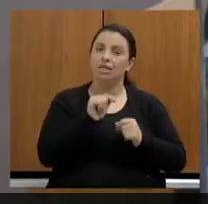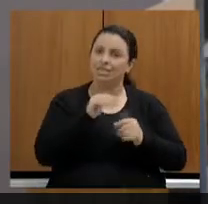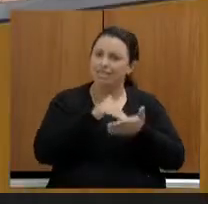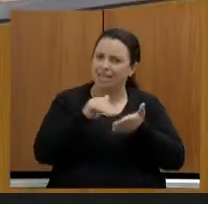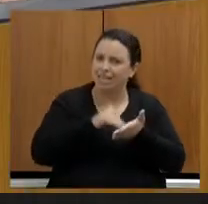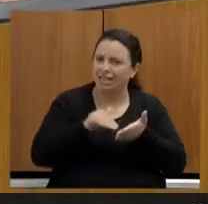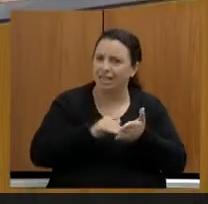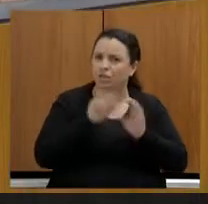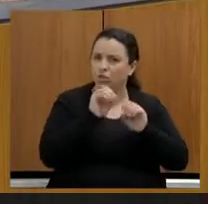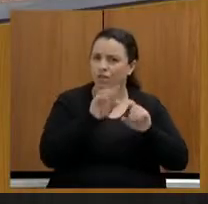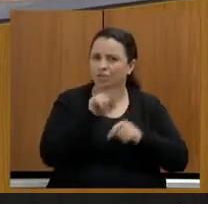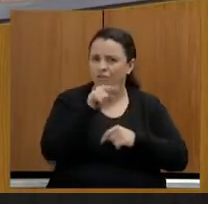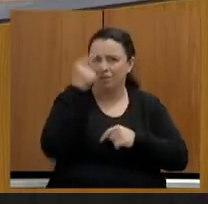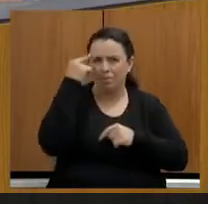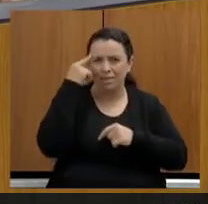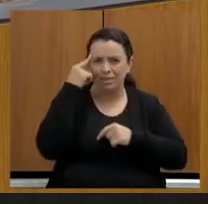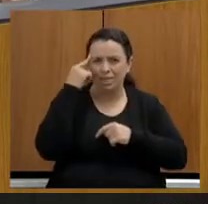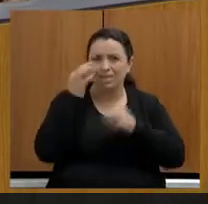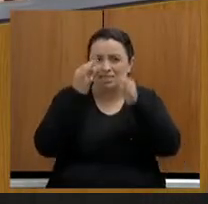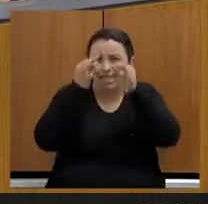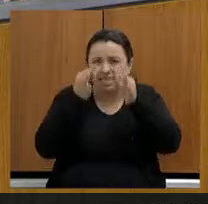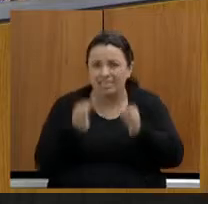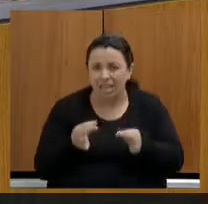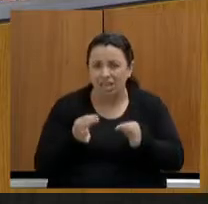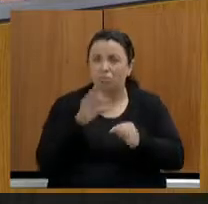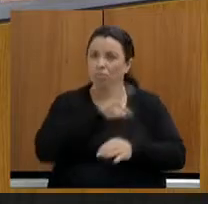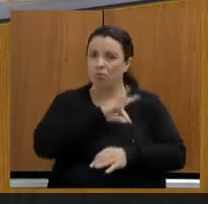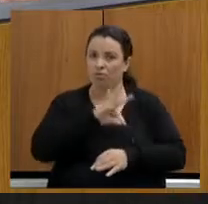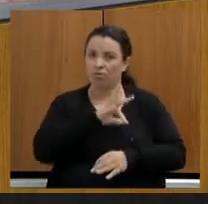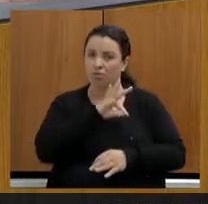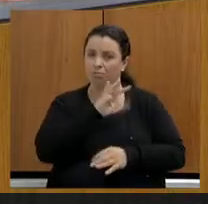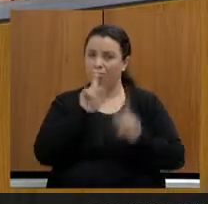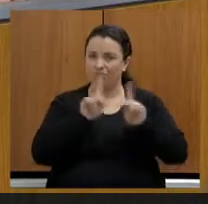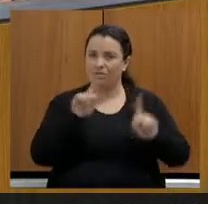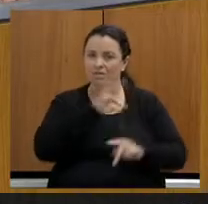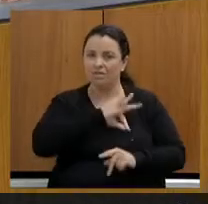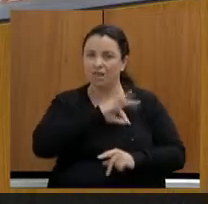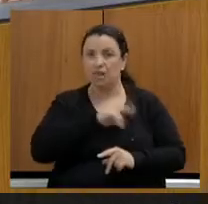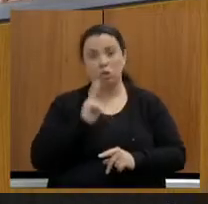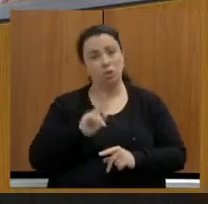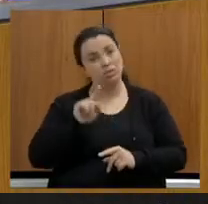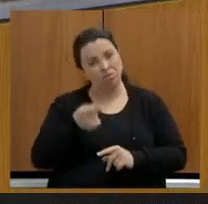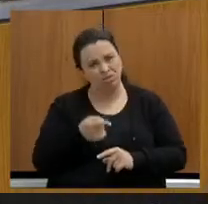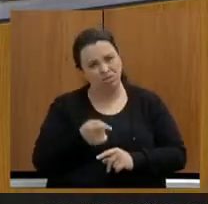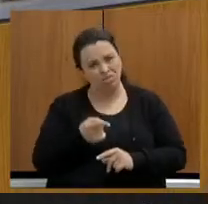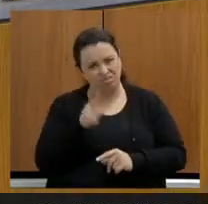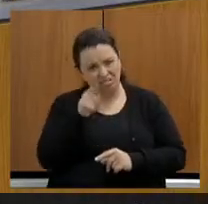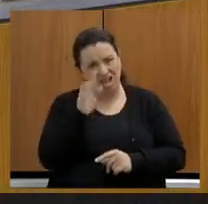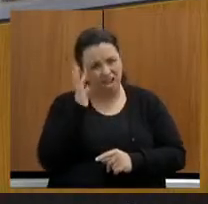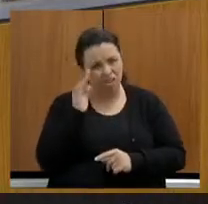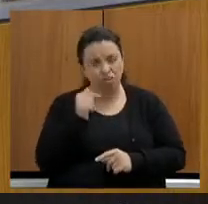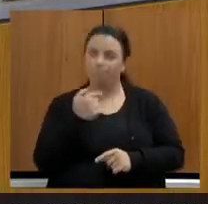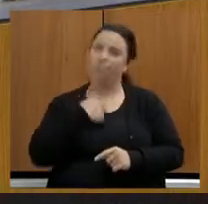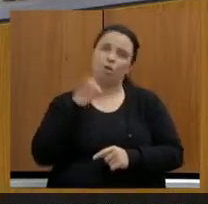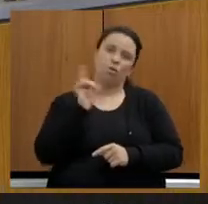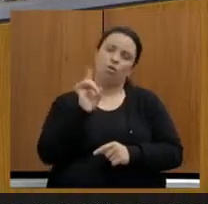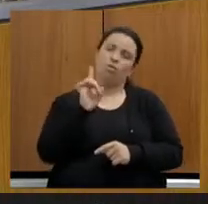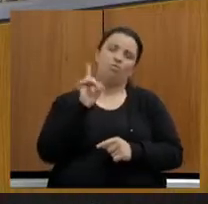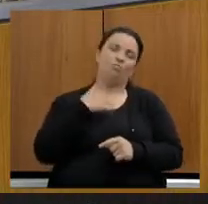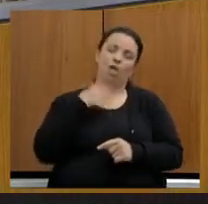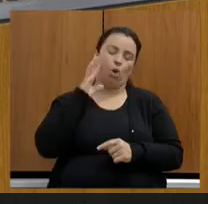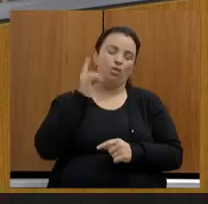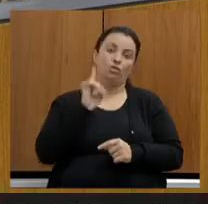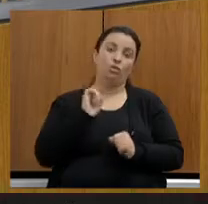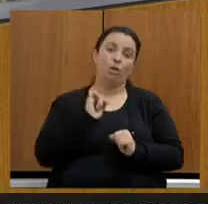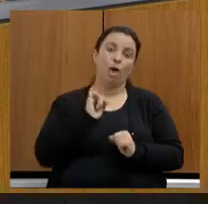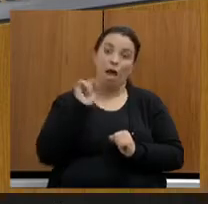acha justo um professor ganhar aqui no Brasil aqui uma média de pouco mais de 2 mil reais salário e eu não acho justo não porque aqui não faz aqui Nunca foi